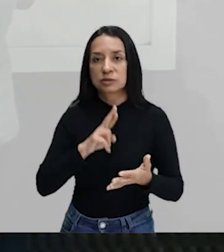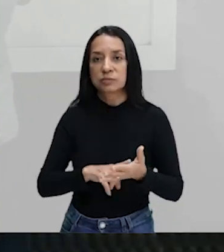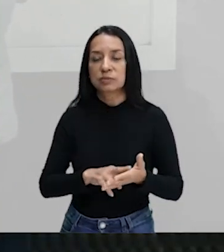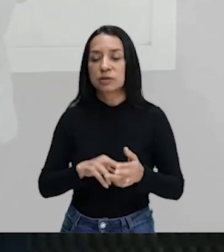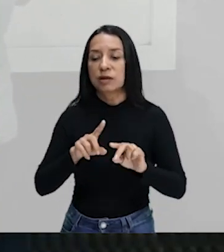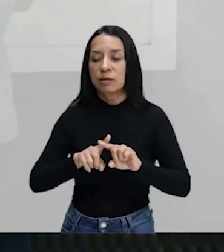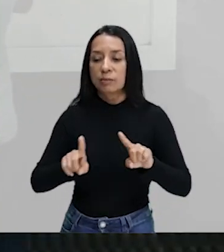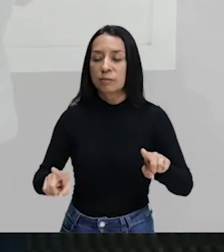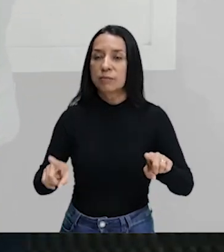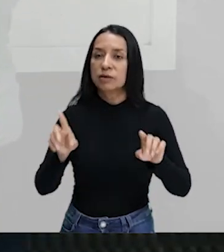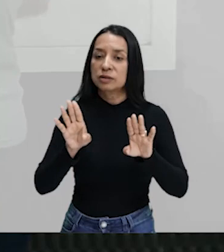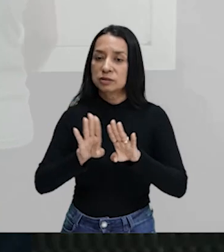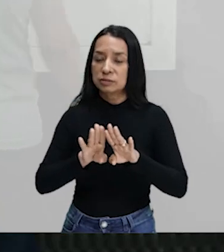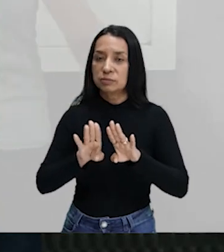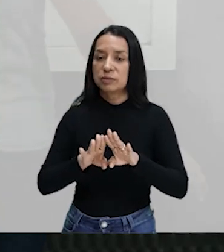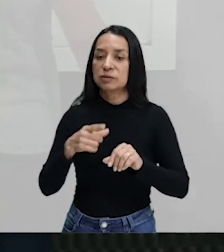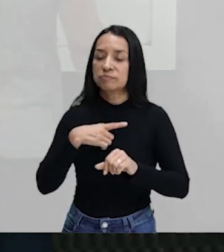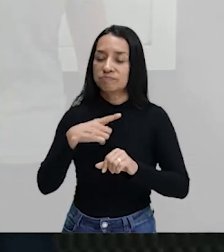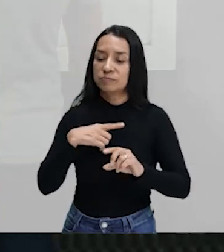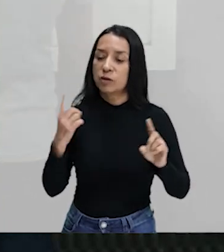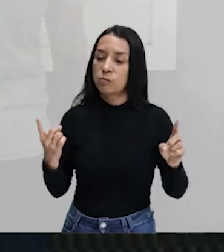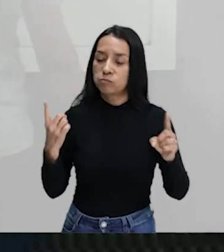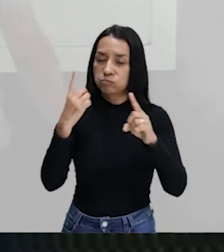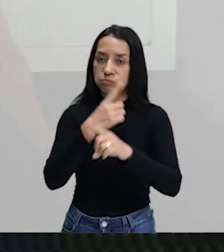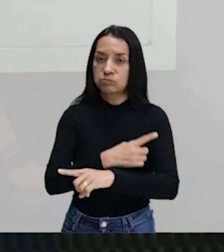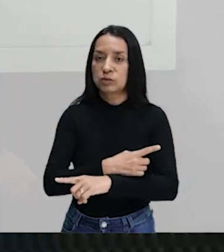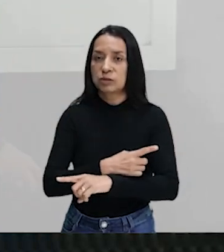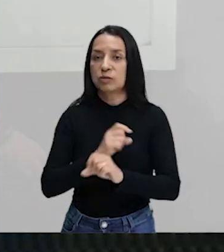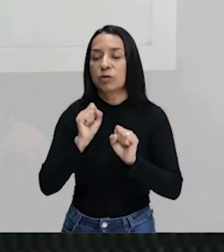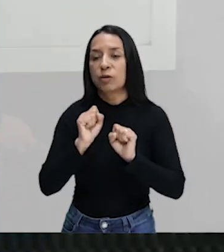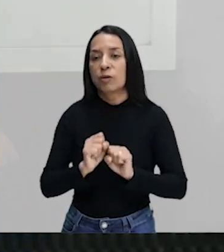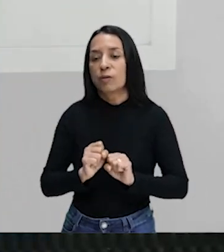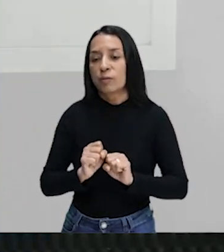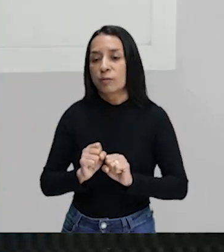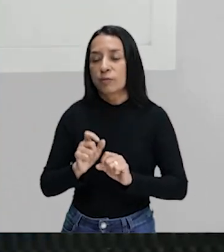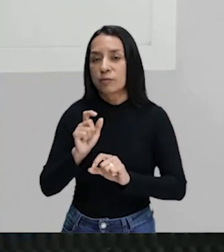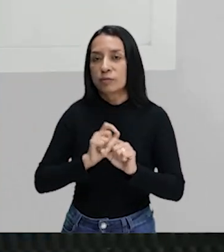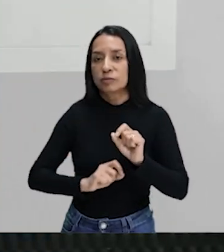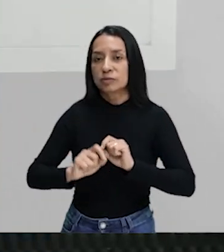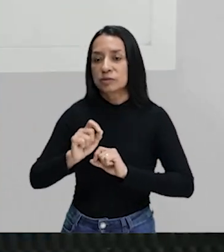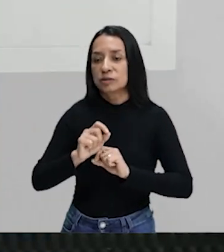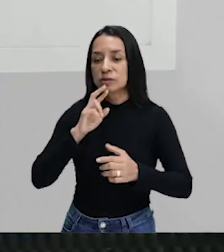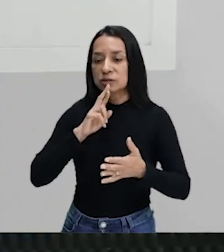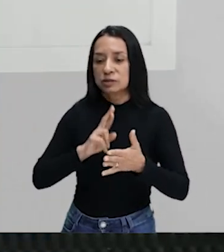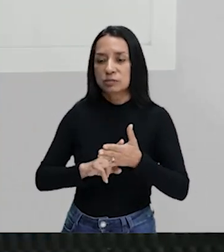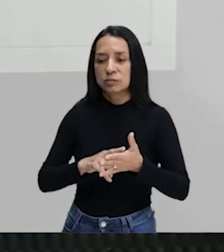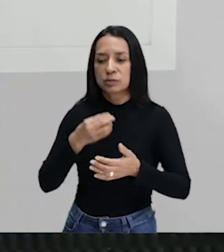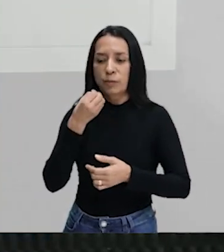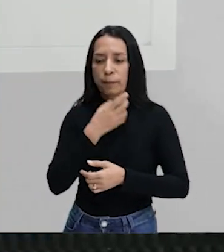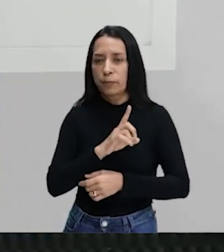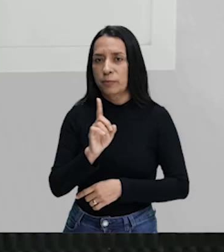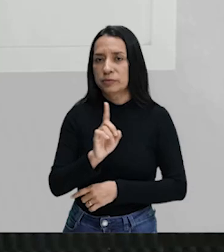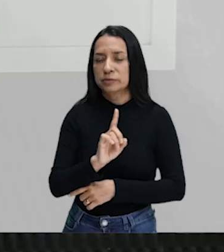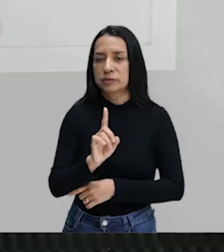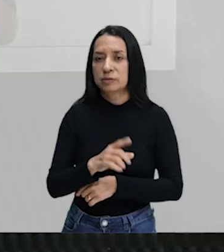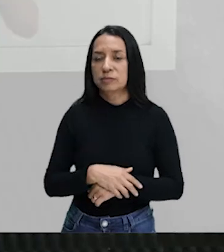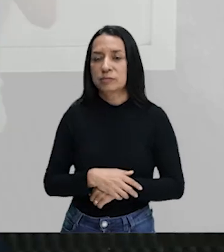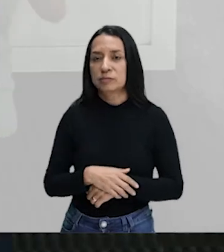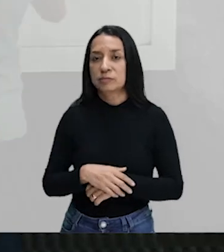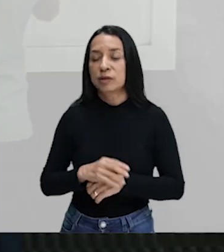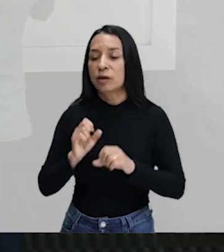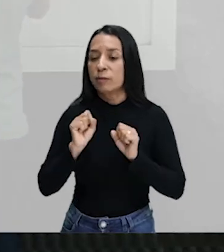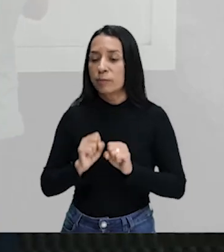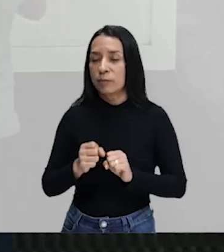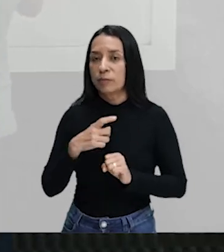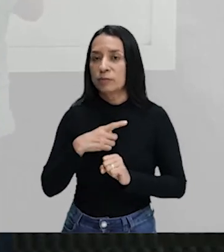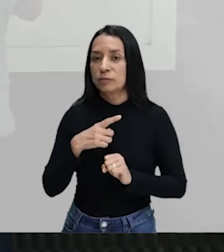Mas eu tenho o contrário. Pode ser que essas consequências não sejam tão boas assim, tá? Então eu